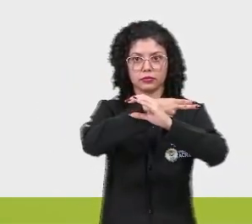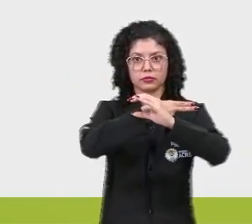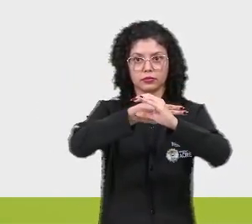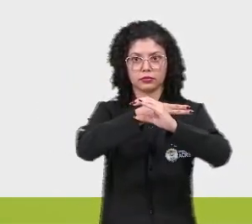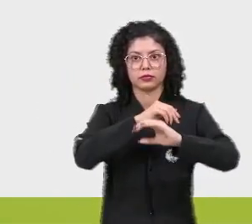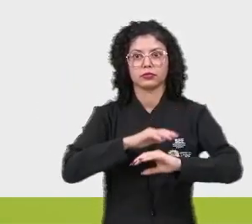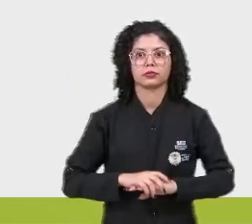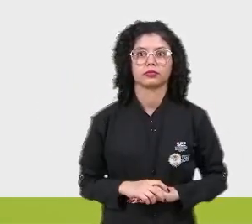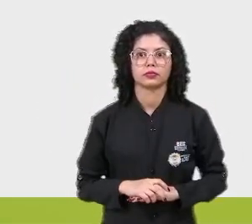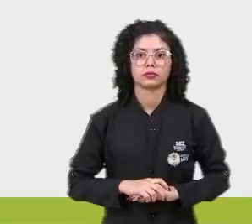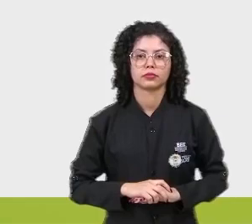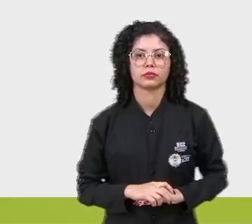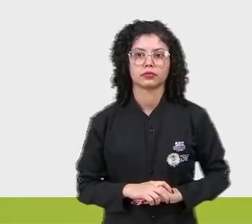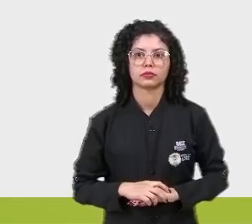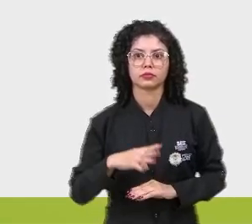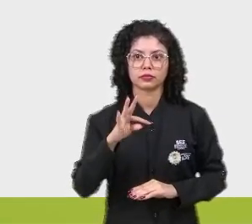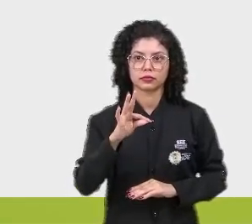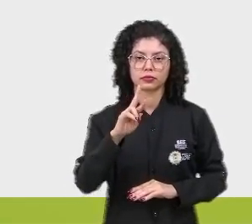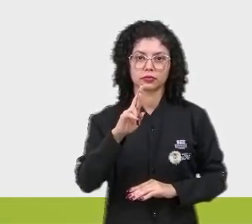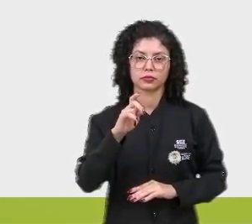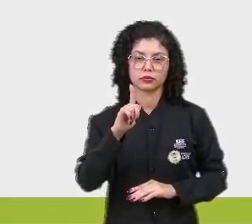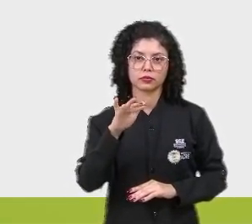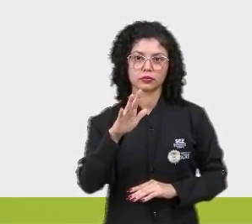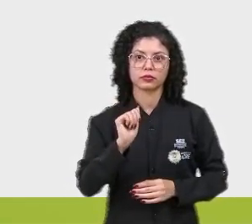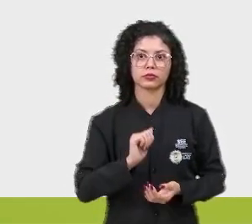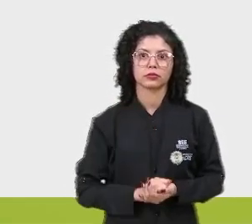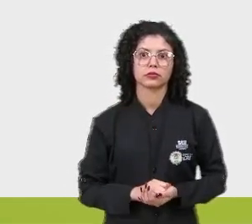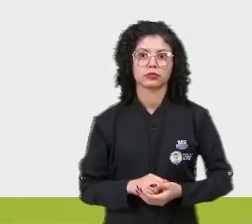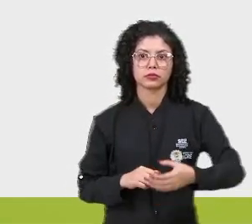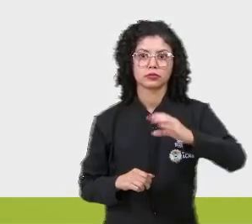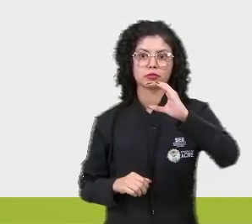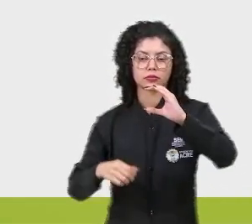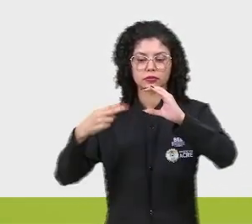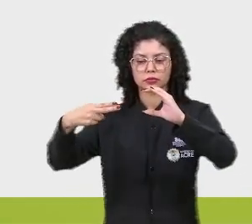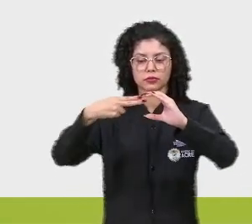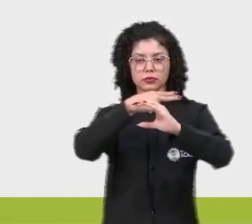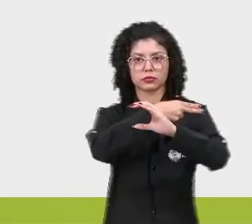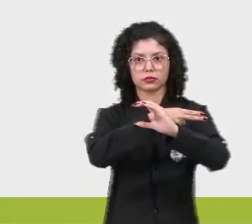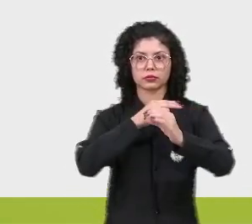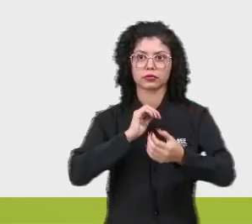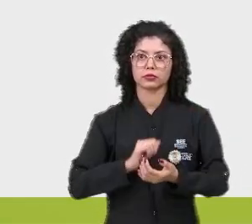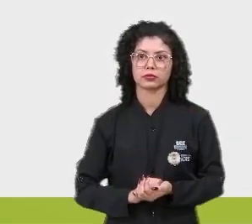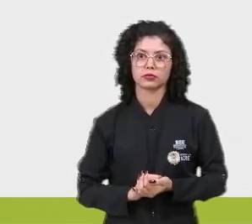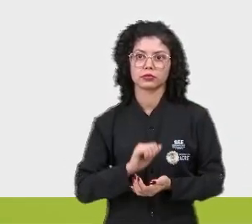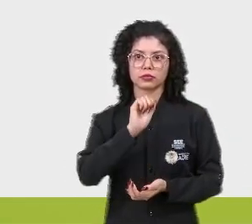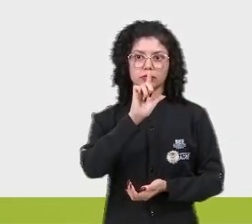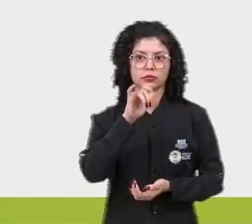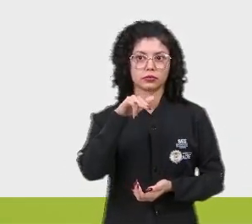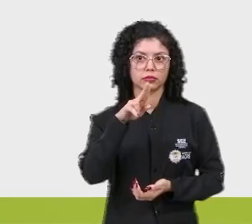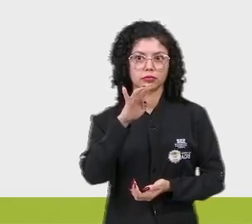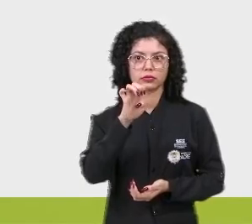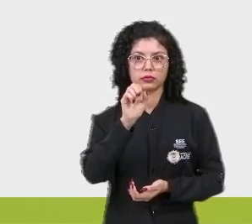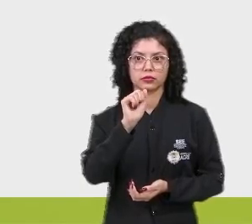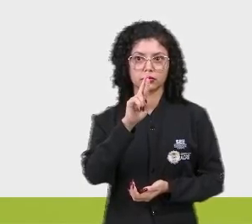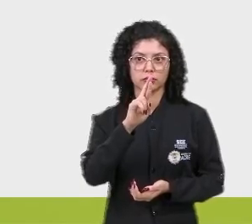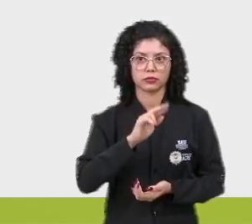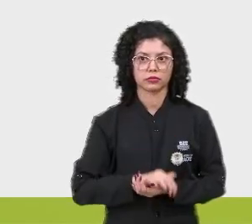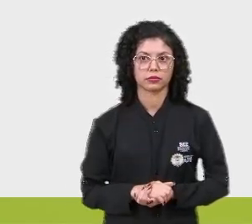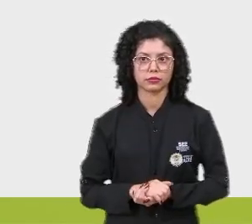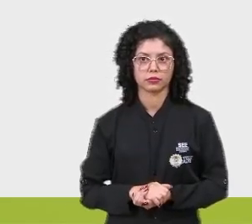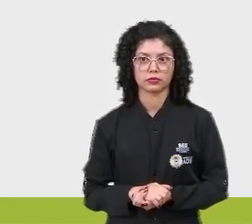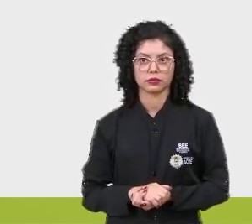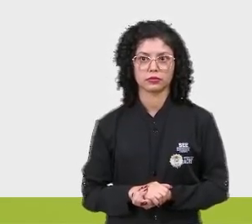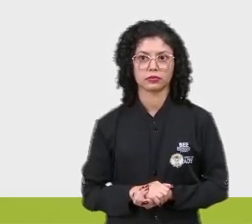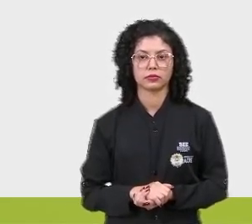ser considerada trigonal. E toda vez que eu tiver a hibridização sp, eu vou chamar essa geometria de